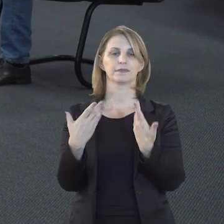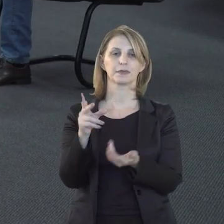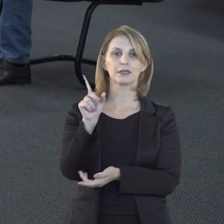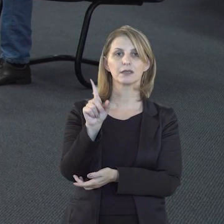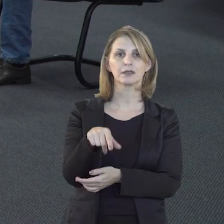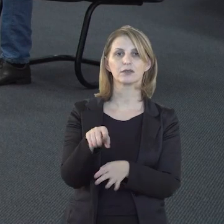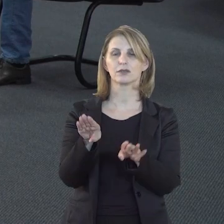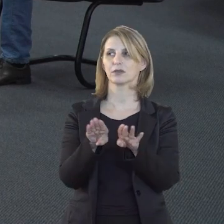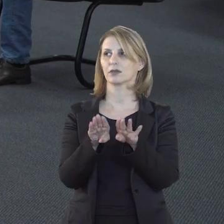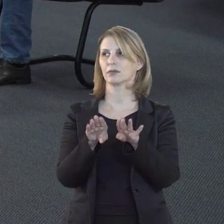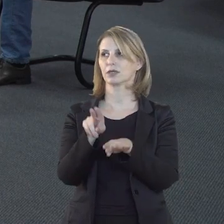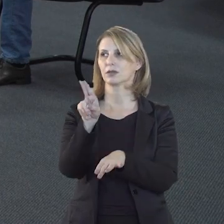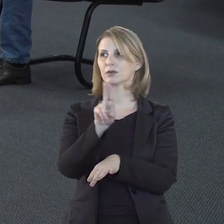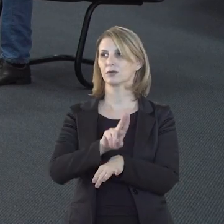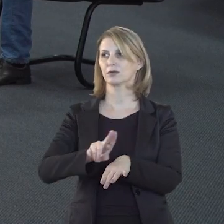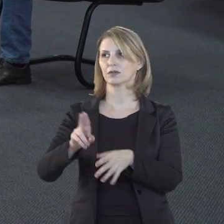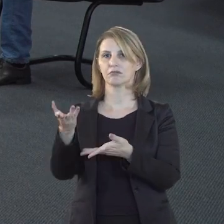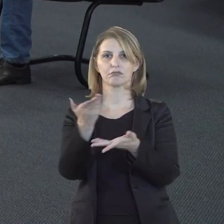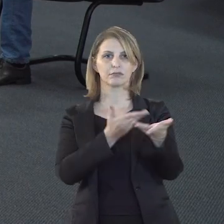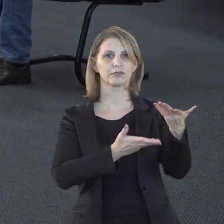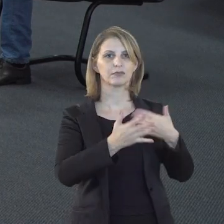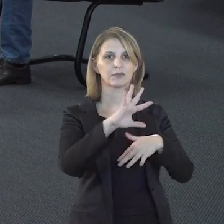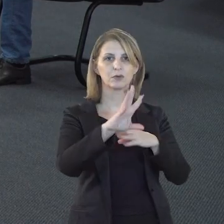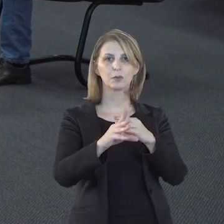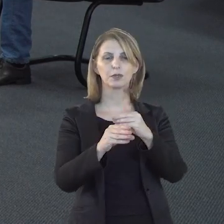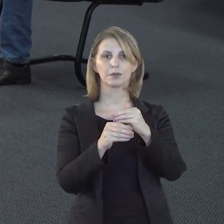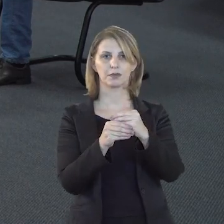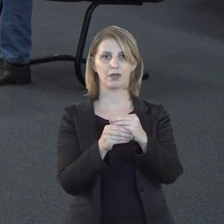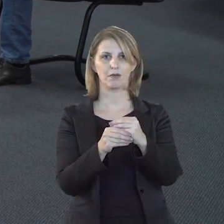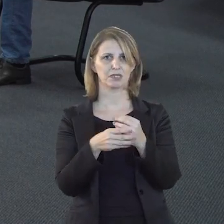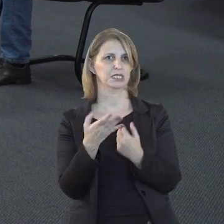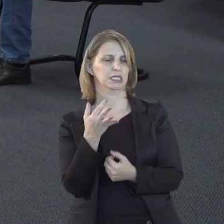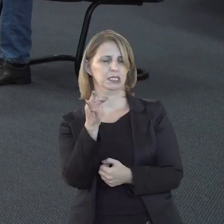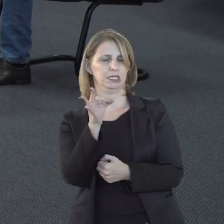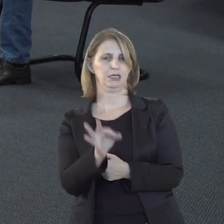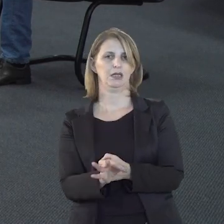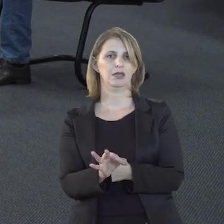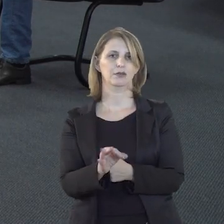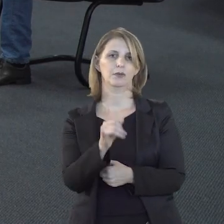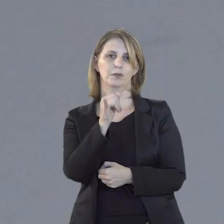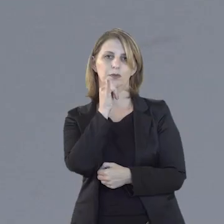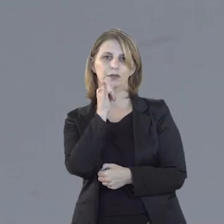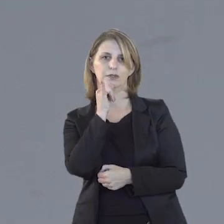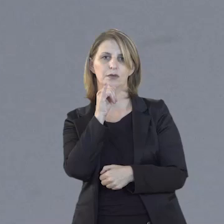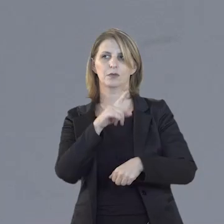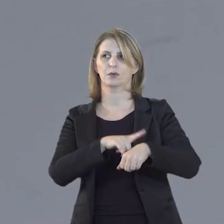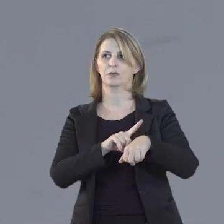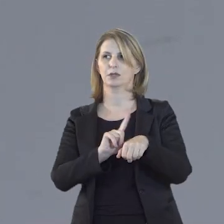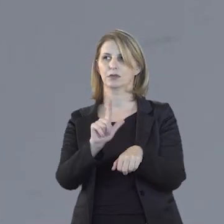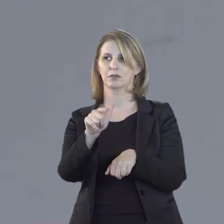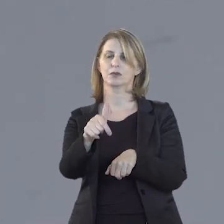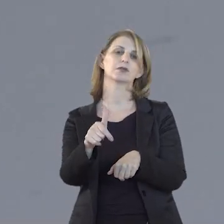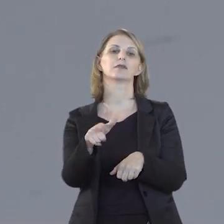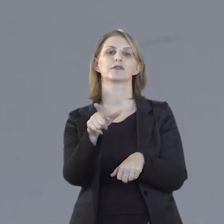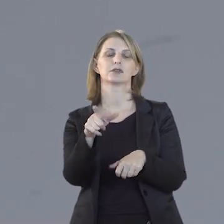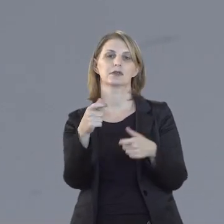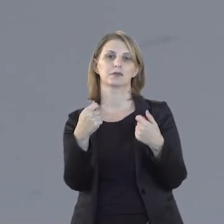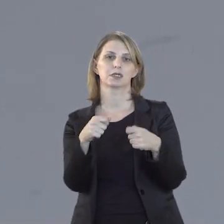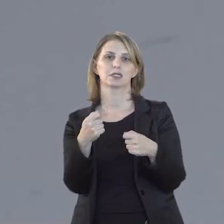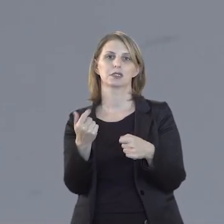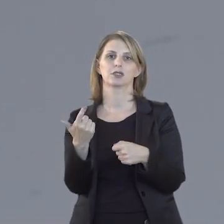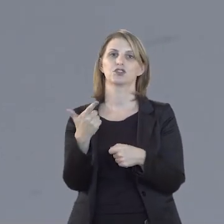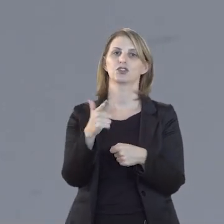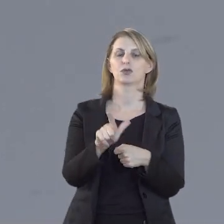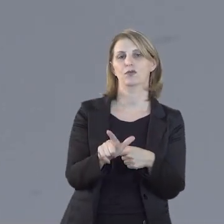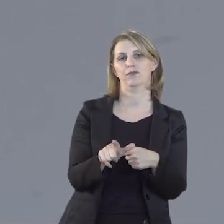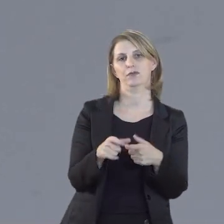se cuidar. E isso também, usando a prática integrativa complementar, também não garante que em um determinado momento mais